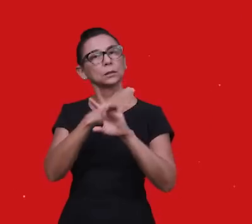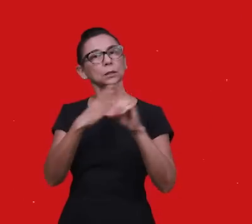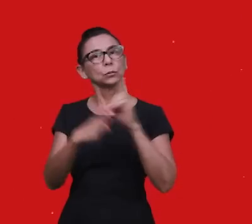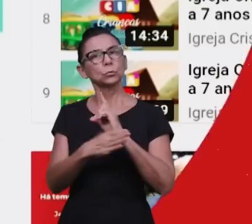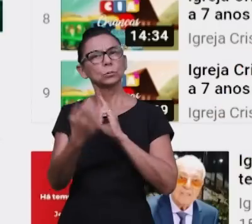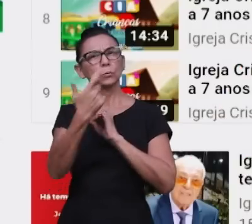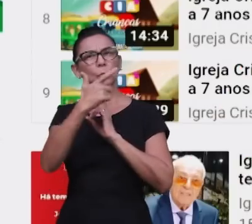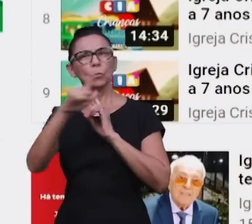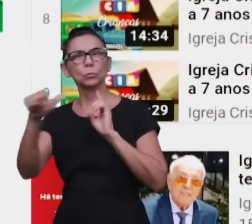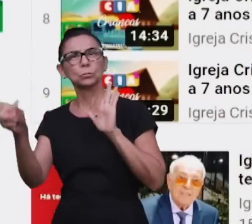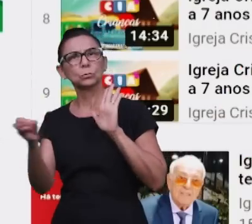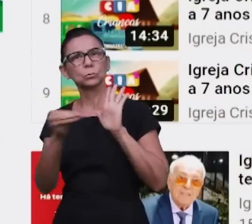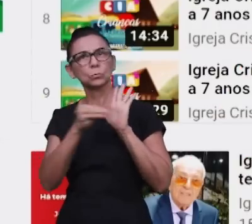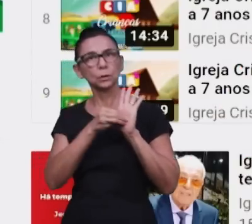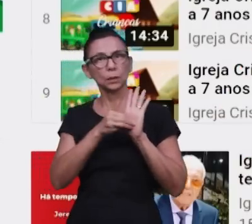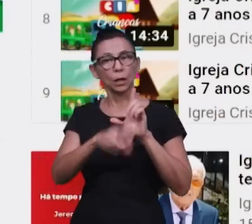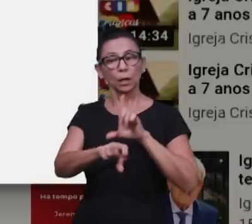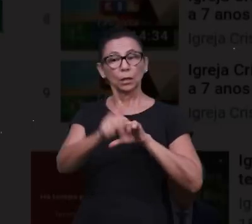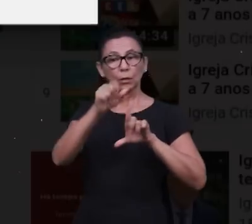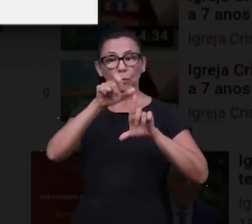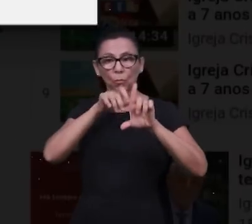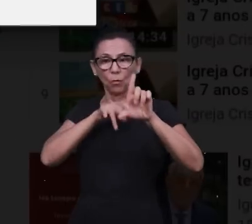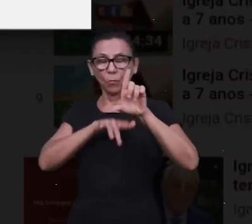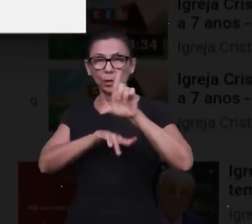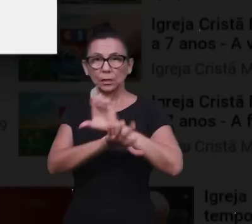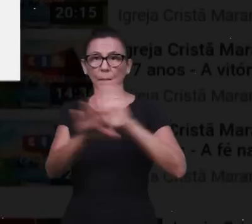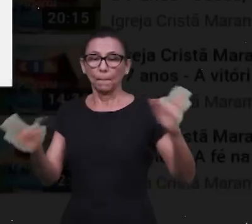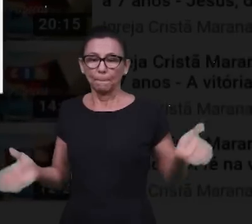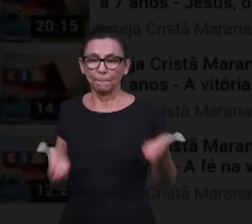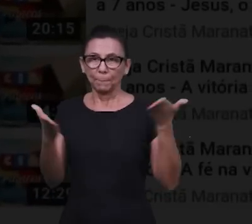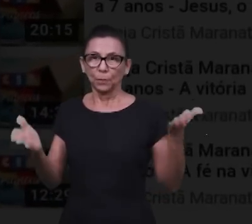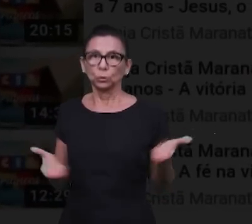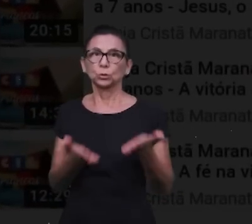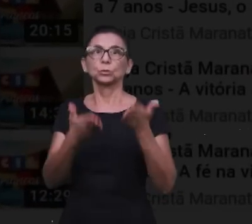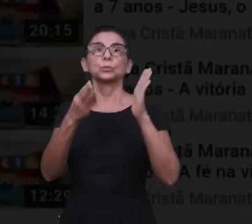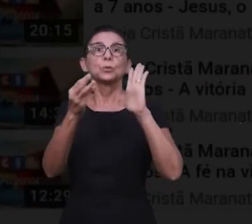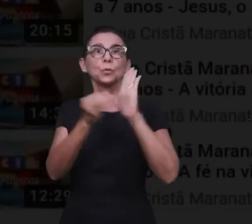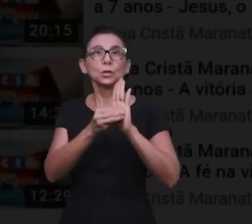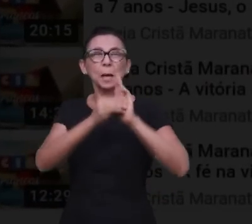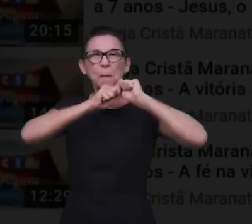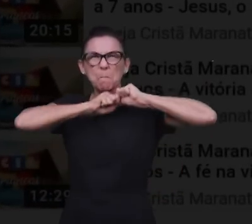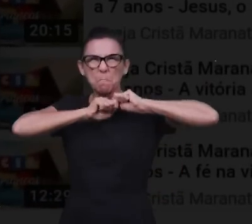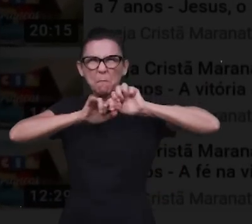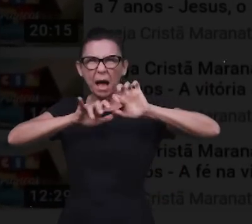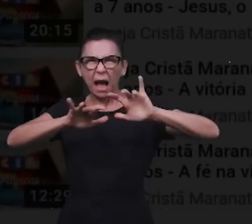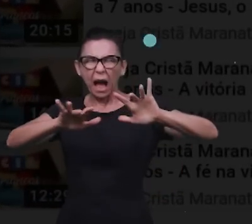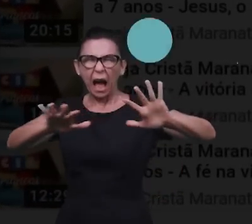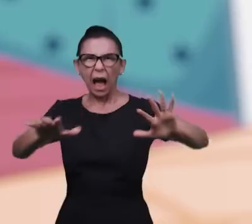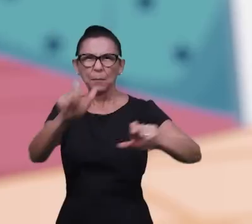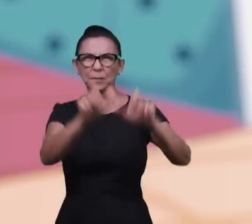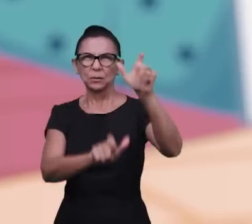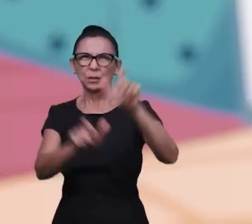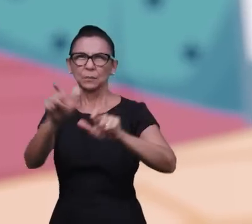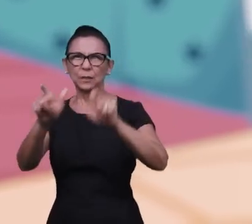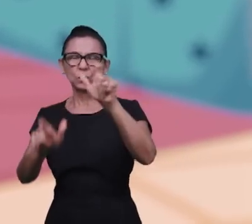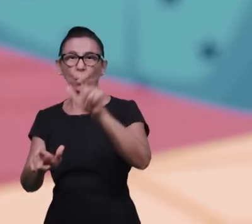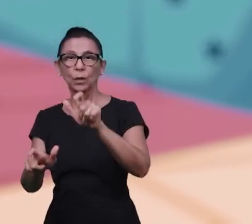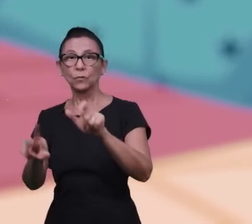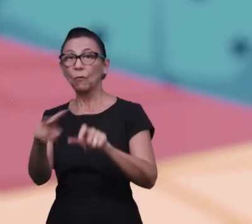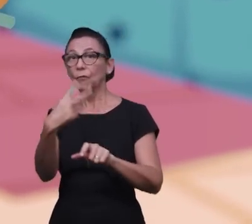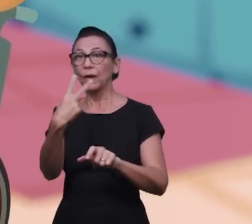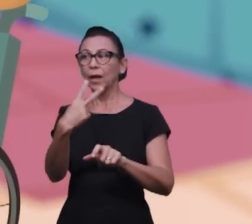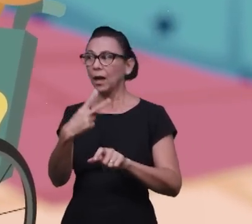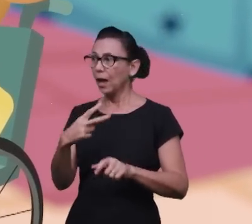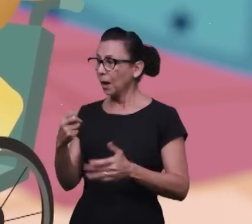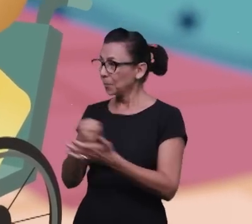Os compartilhamentos ajudam a impulsionar o conteúdo e alcançar milhares de vidas. Puxa, vou dar o